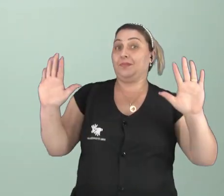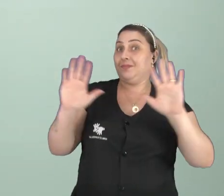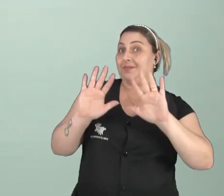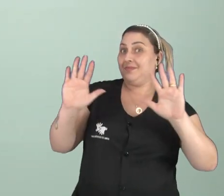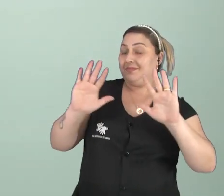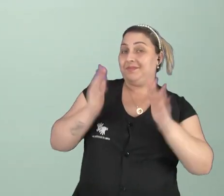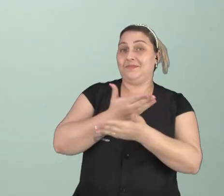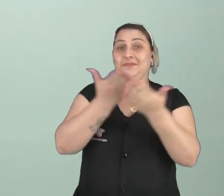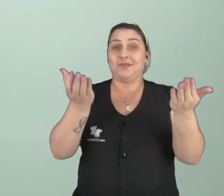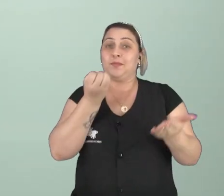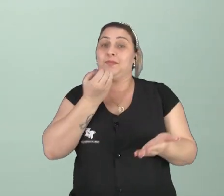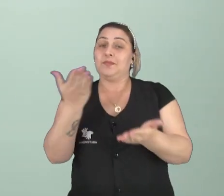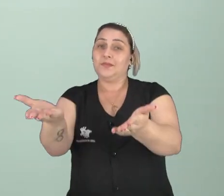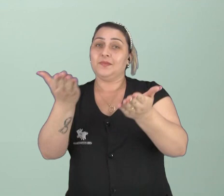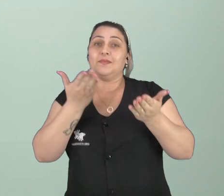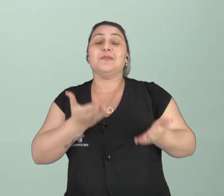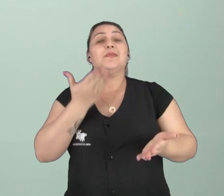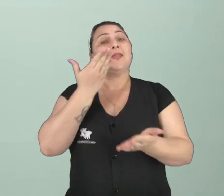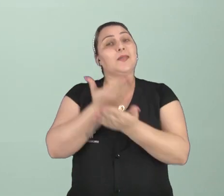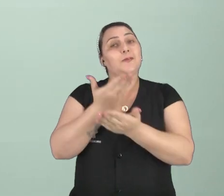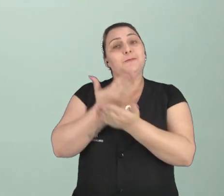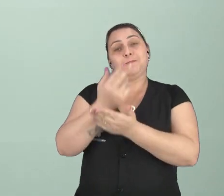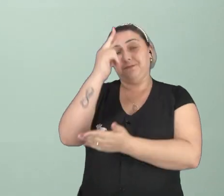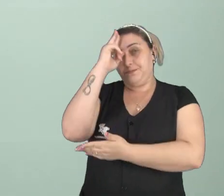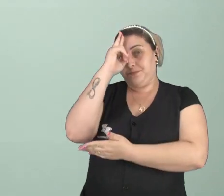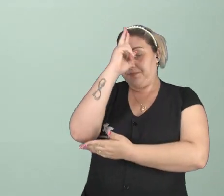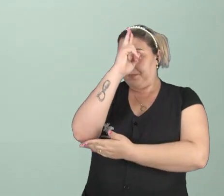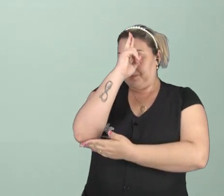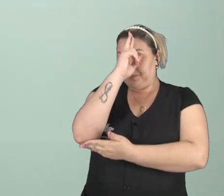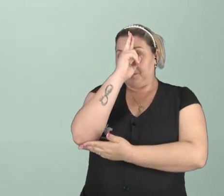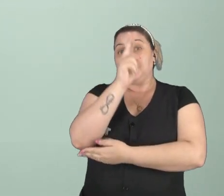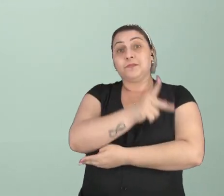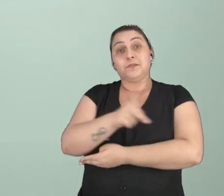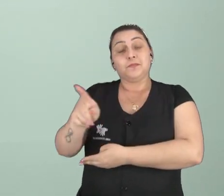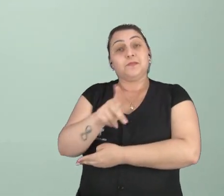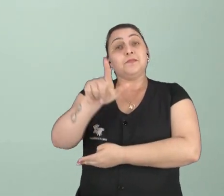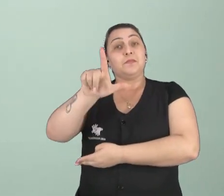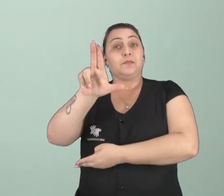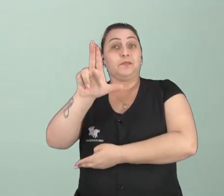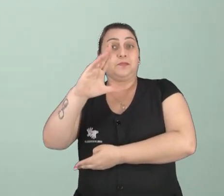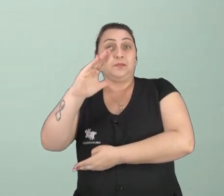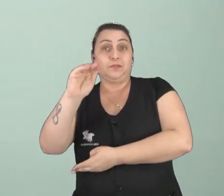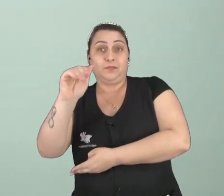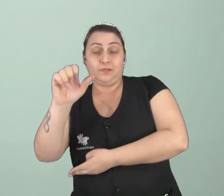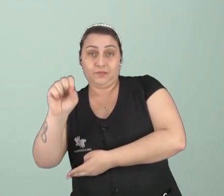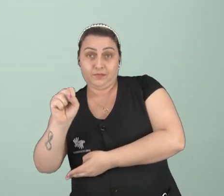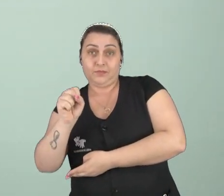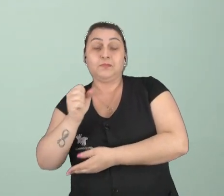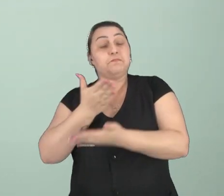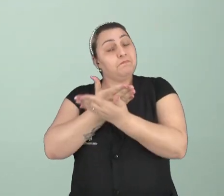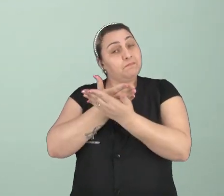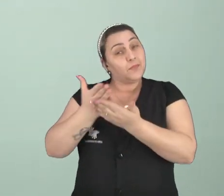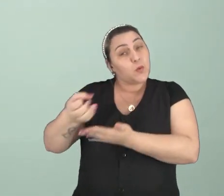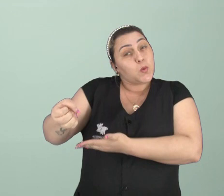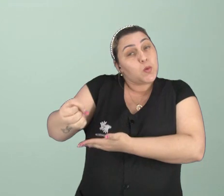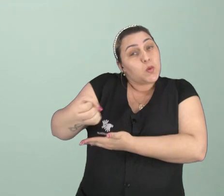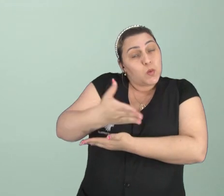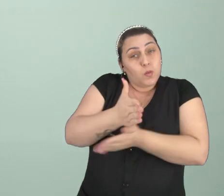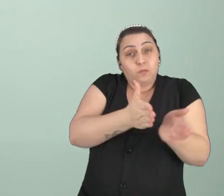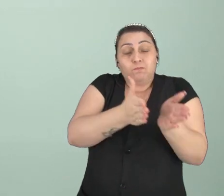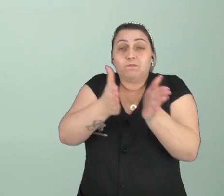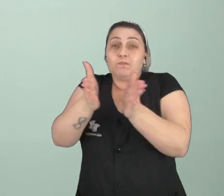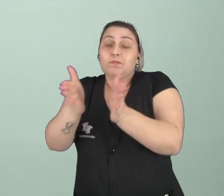Oi, galerinha, sejam muito bem-vindos a mais uma aula de História. Eu sou o professor Lucas e estamos dando início a uma nova